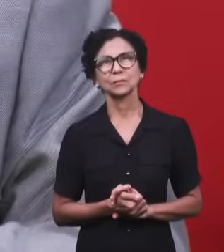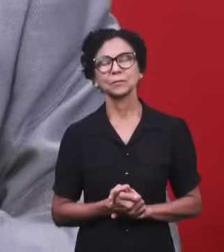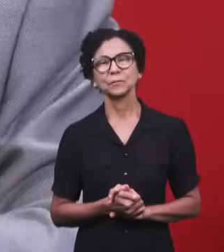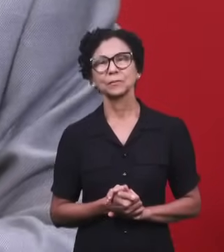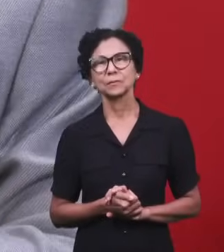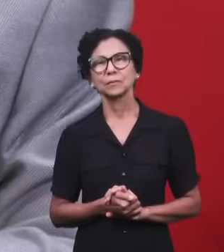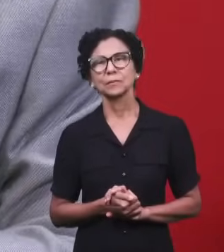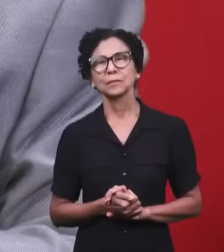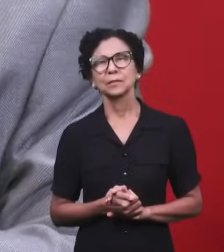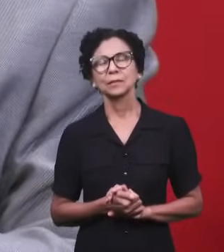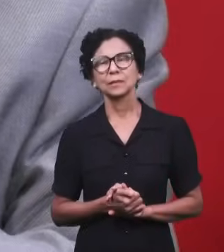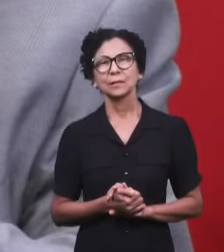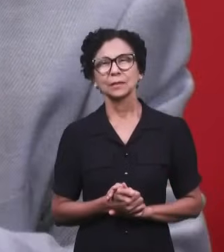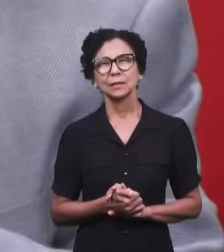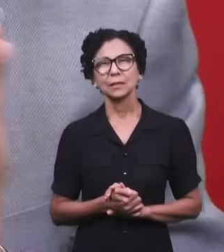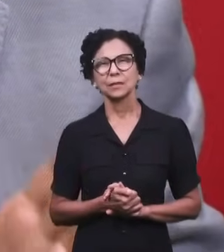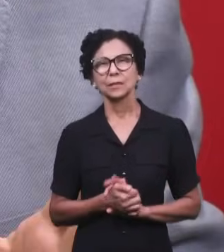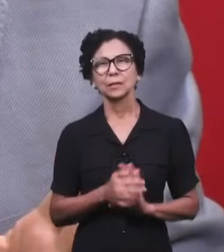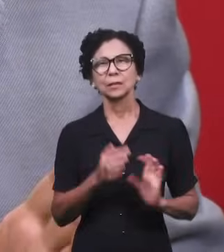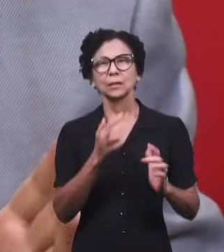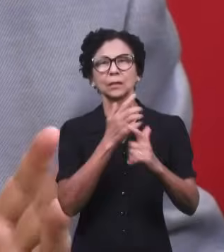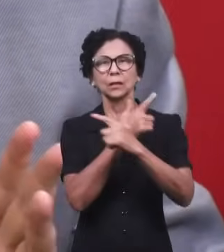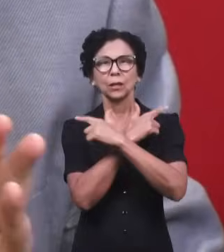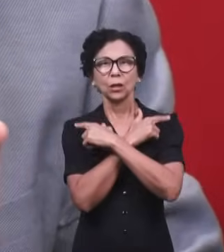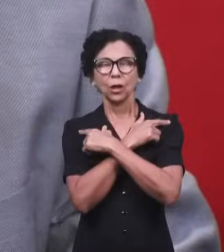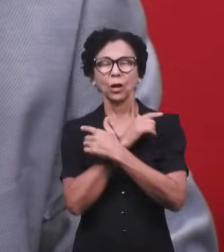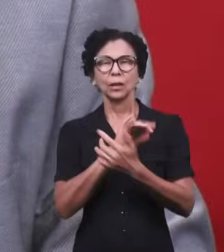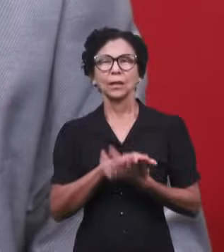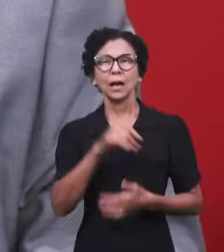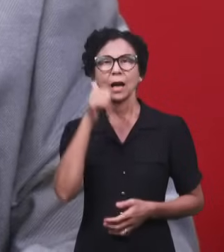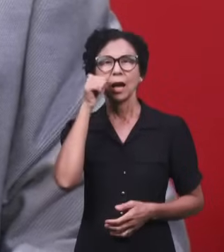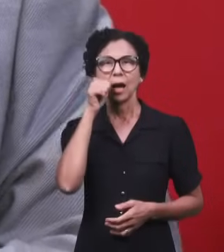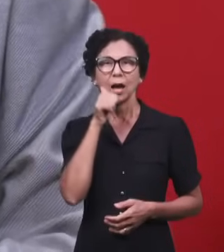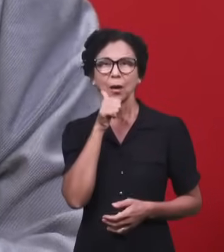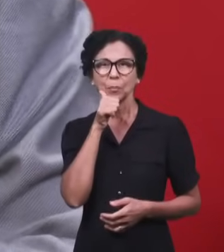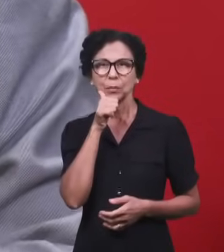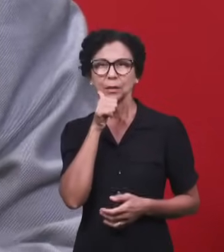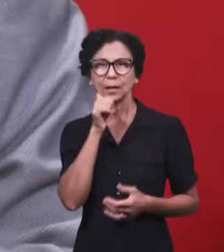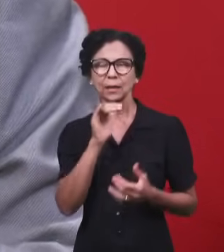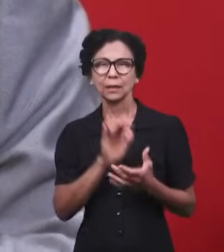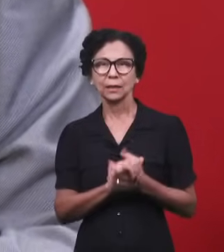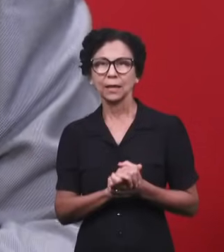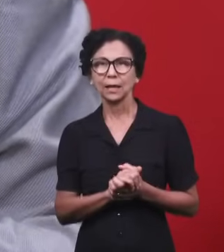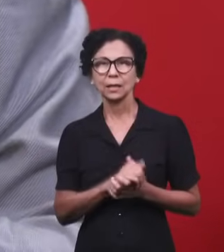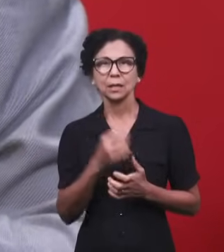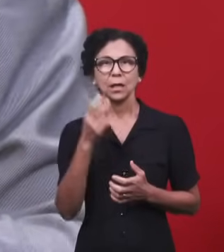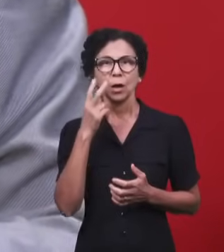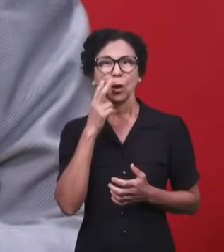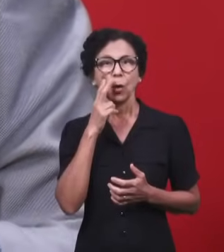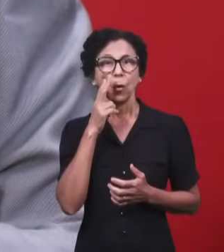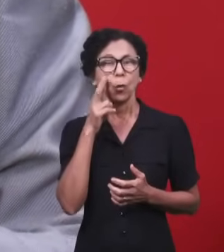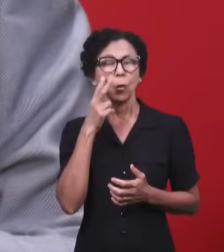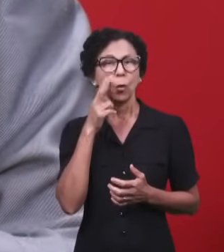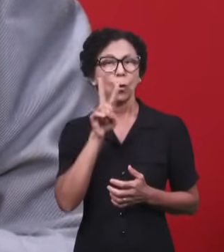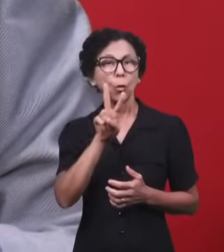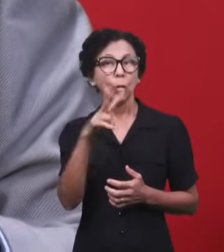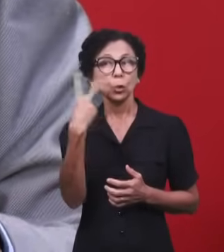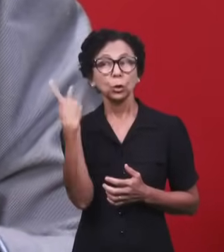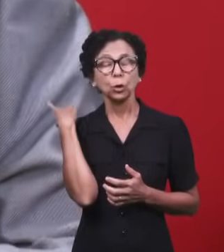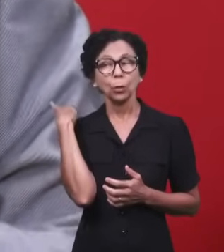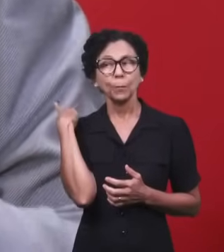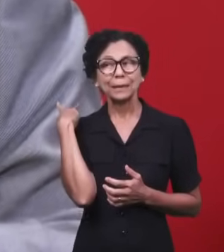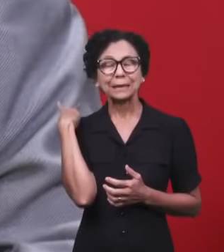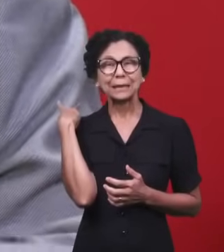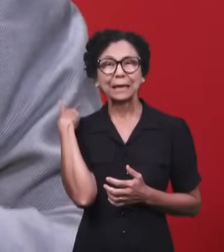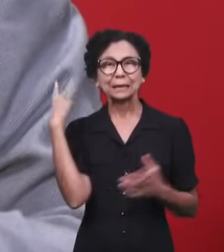momento em que a mulher de Ló, na fuga, ela volta-se para trás e transforma-se numa estátua de sal. Se você pensar, Ló passou